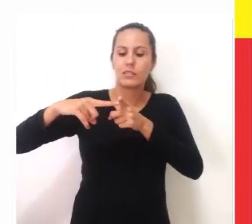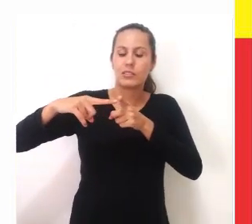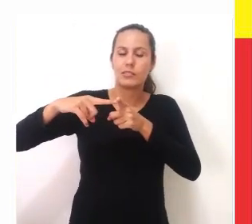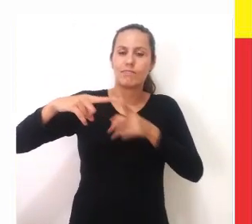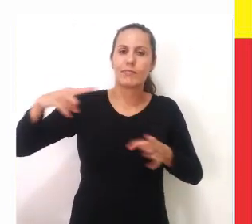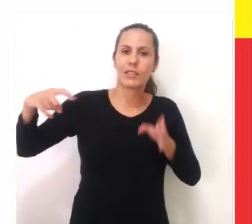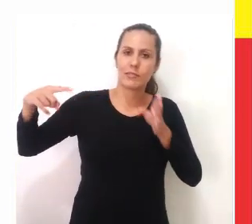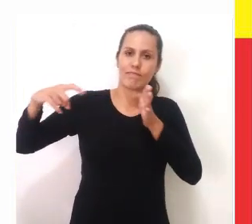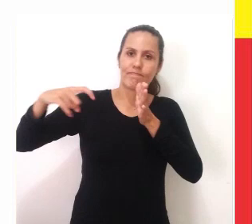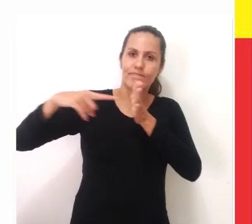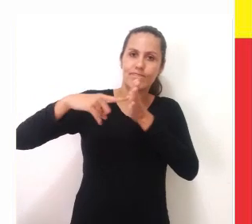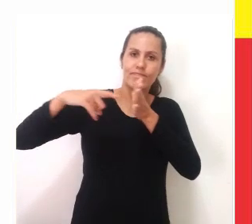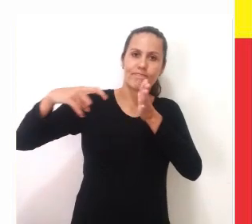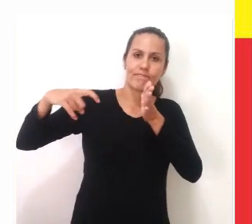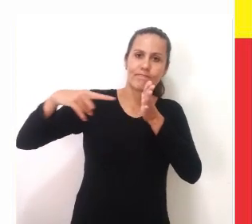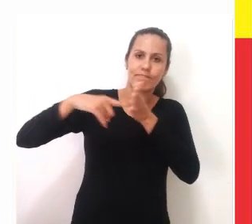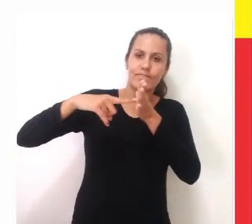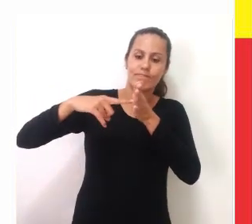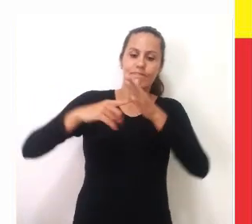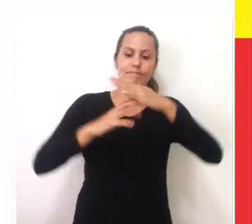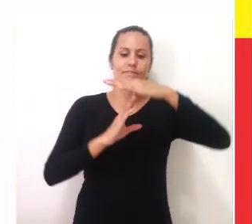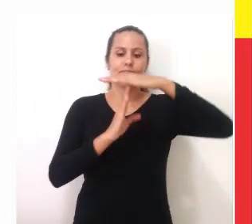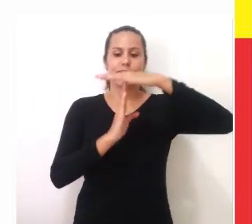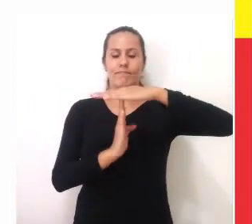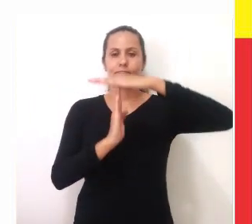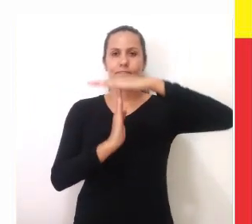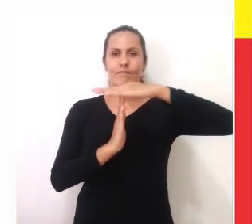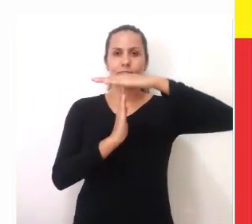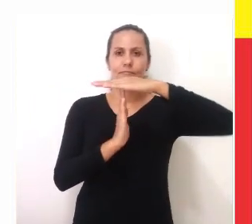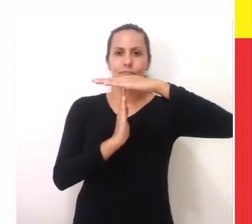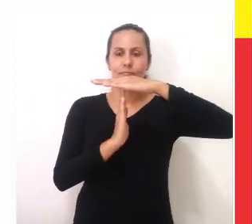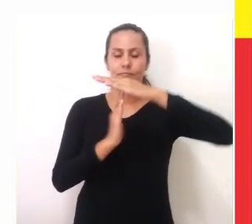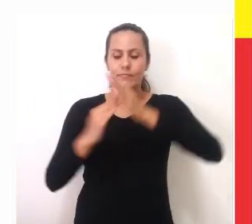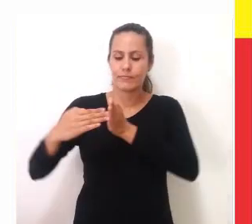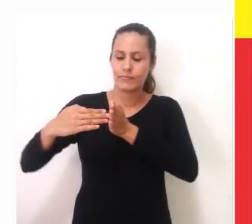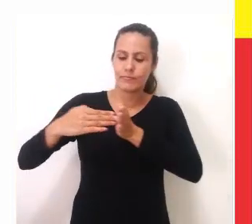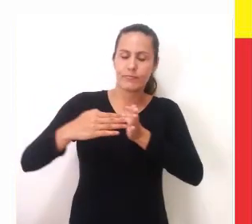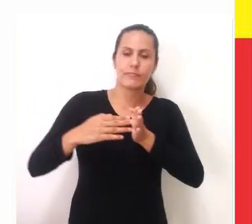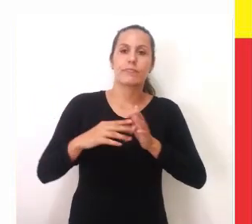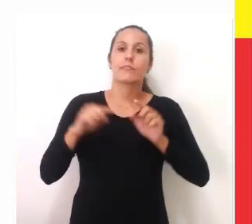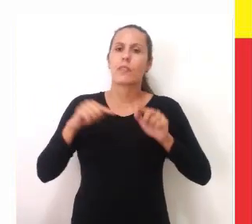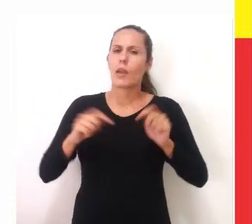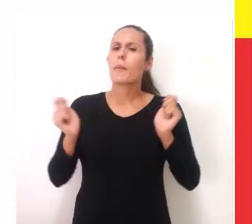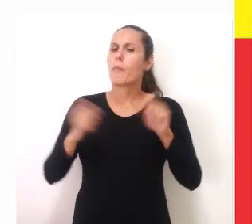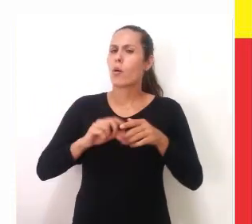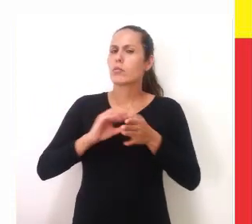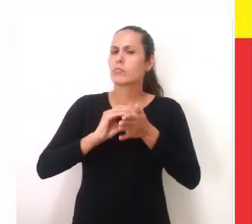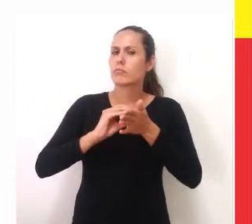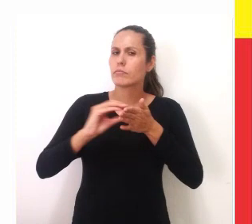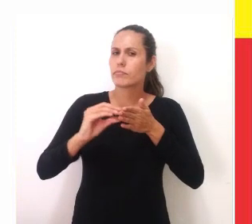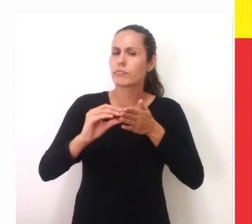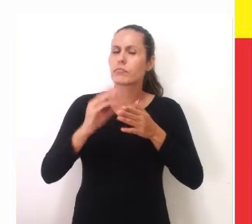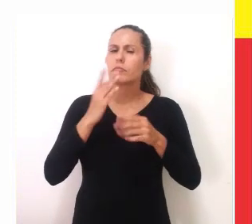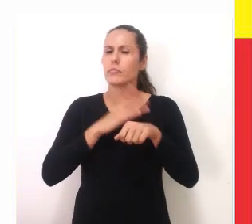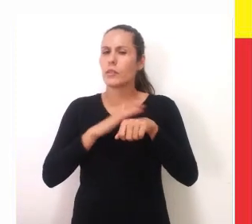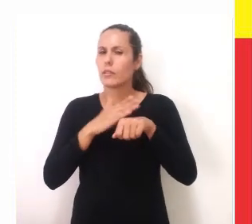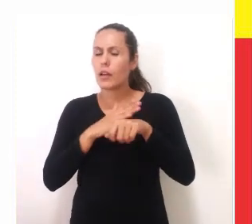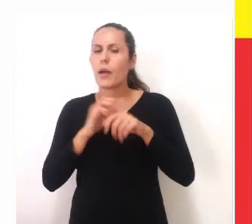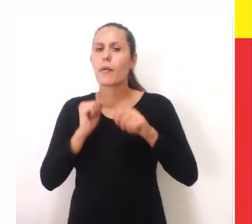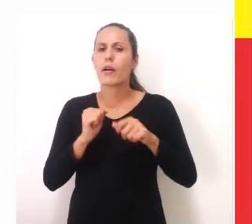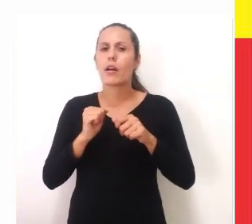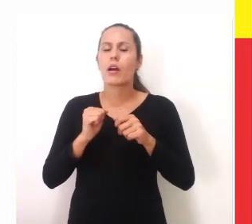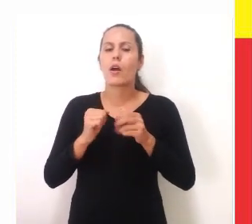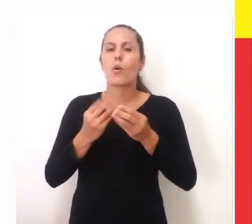essa estrutura de cobre, essa estrutura aí que está revestida branquinha, pode ter hormônios